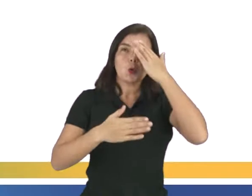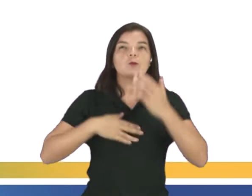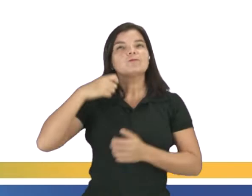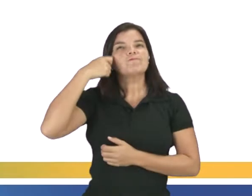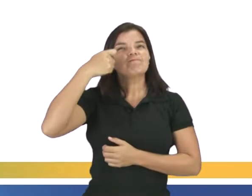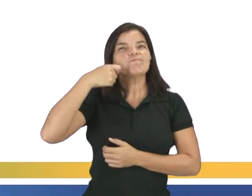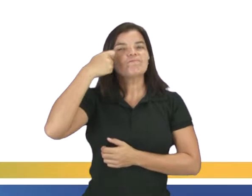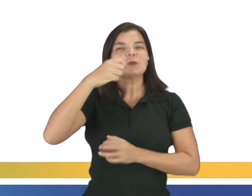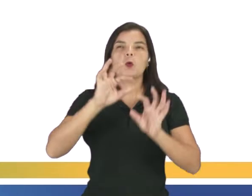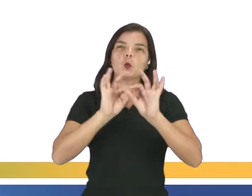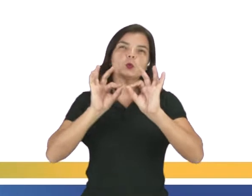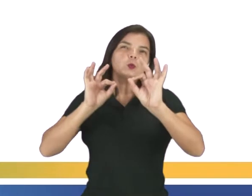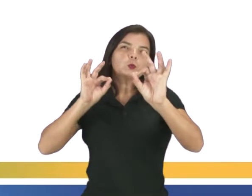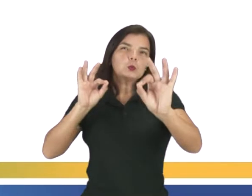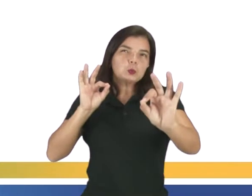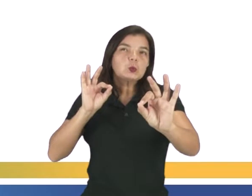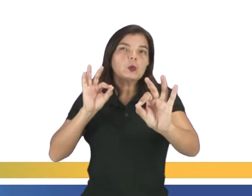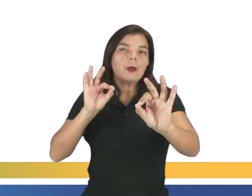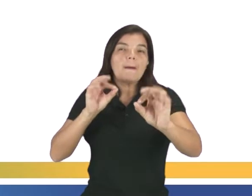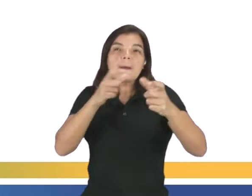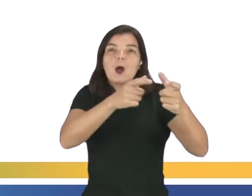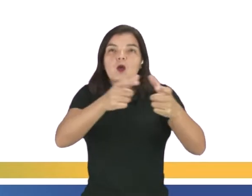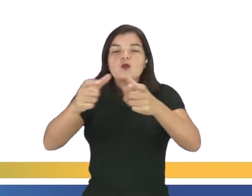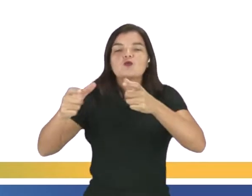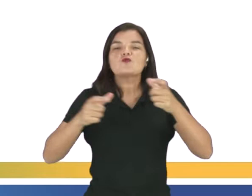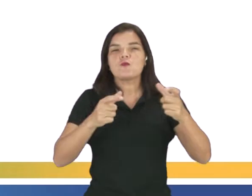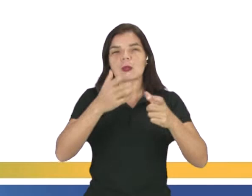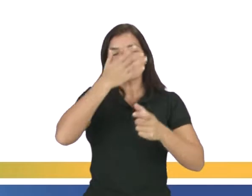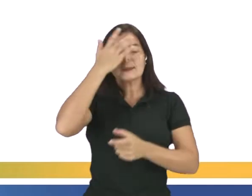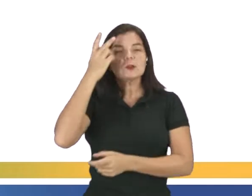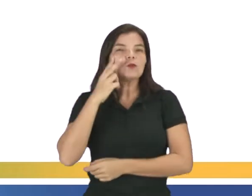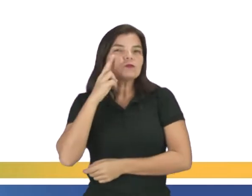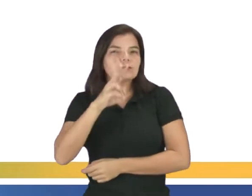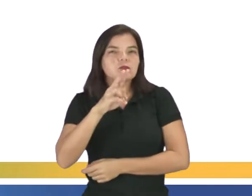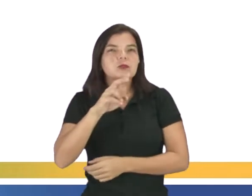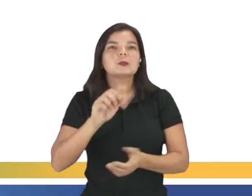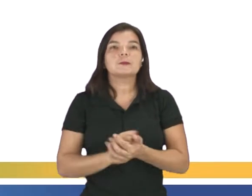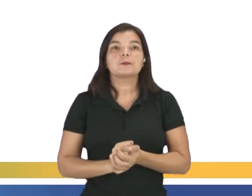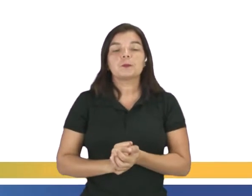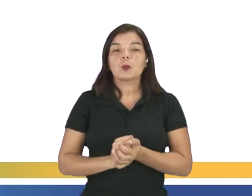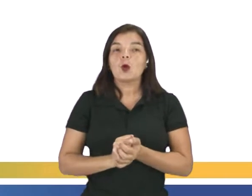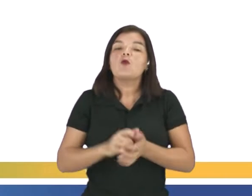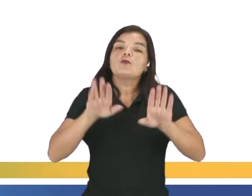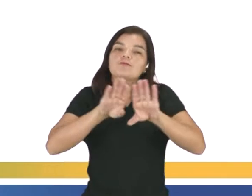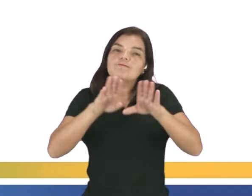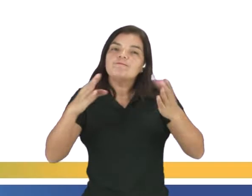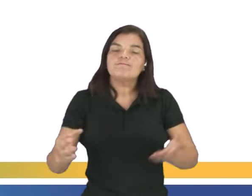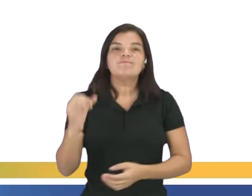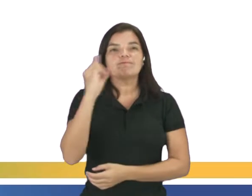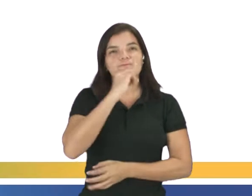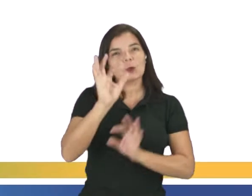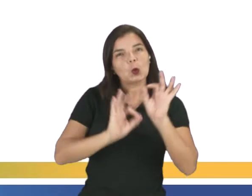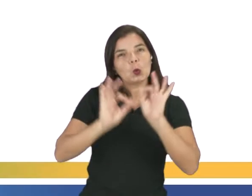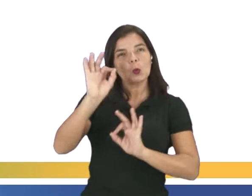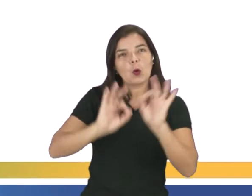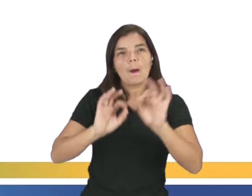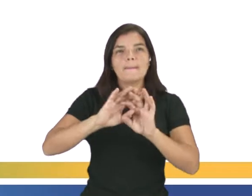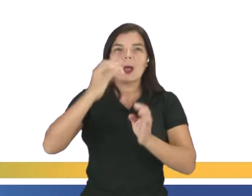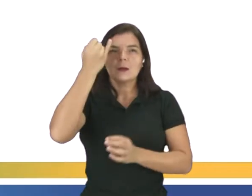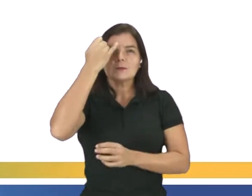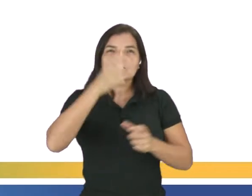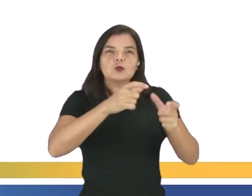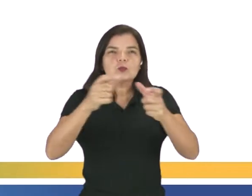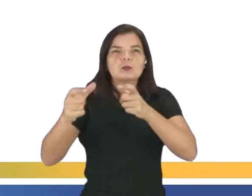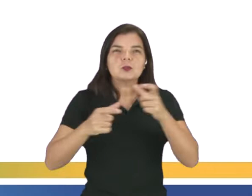ficava então bem distante para criar espaços de ilusão. O palco italiano foi planejado para criar